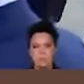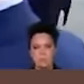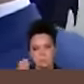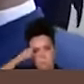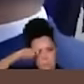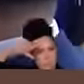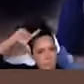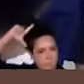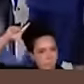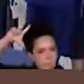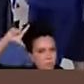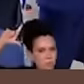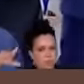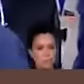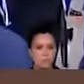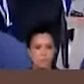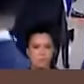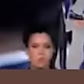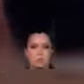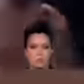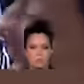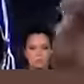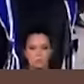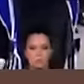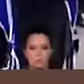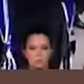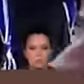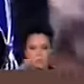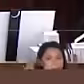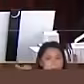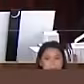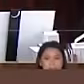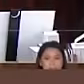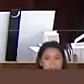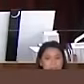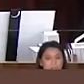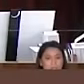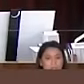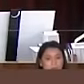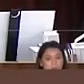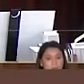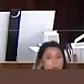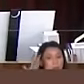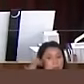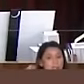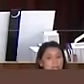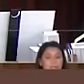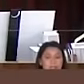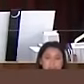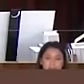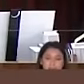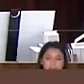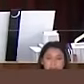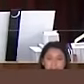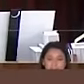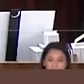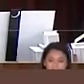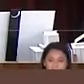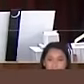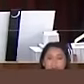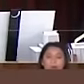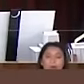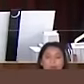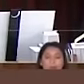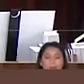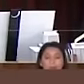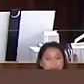com pergunta sobre o parecer de lindora o pgr agora Está quietinho agora